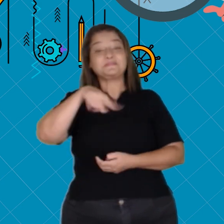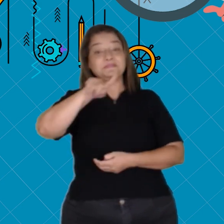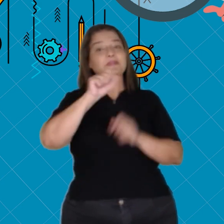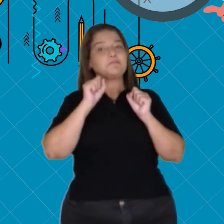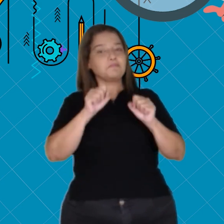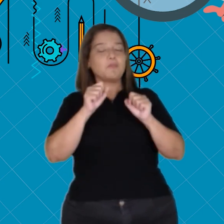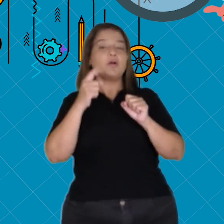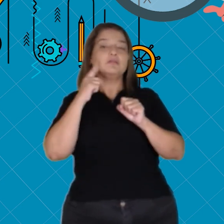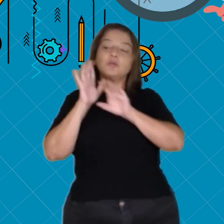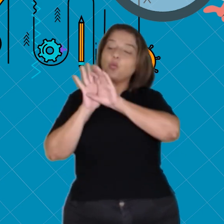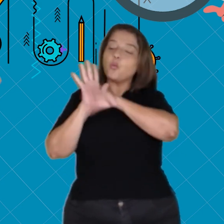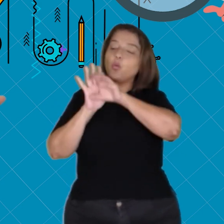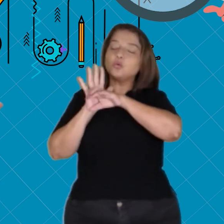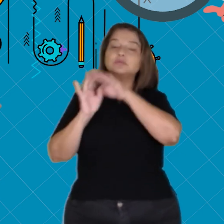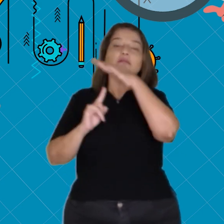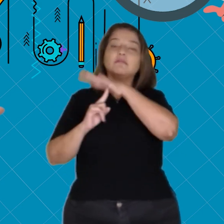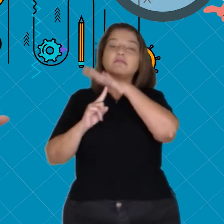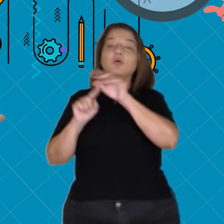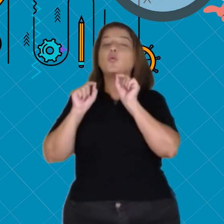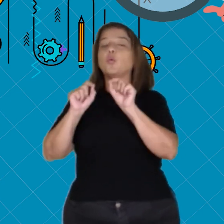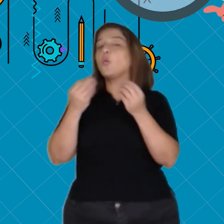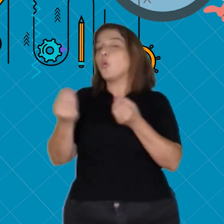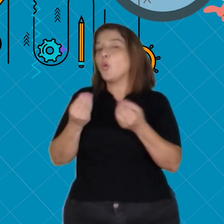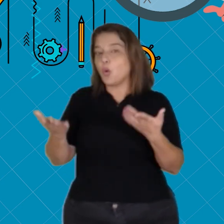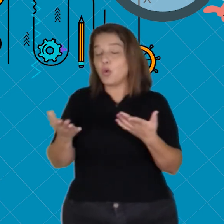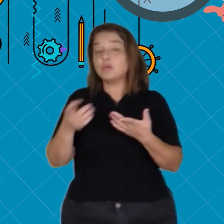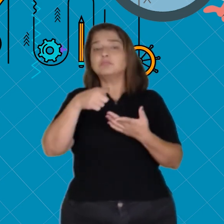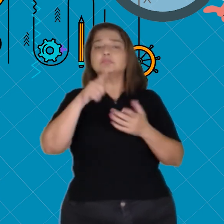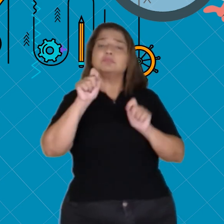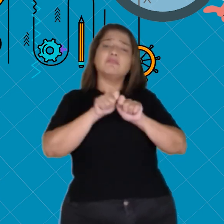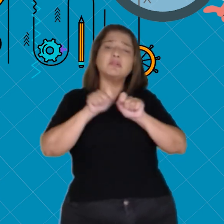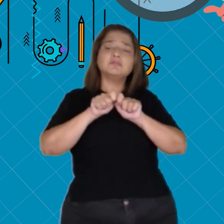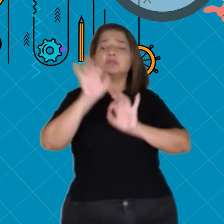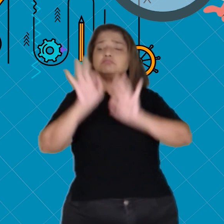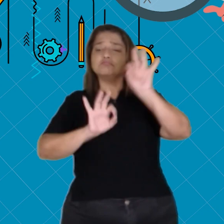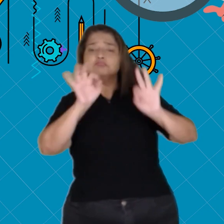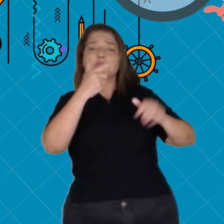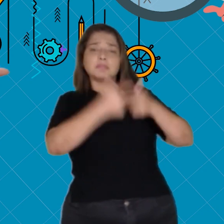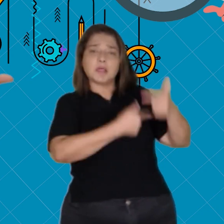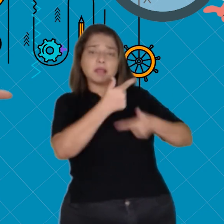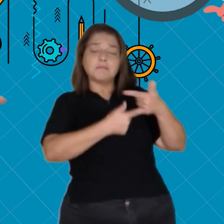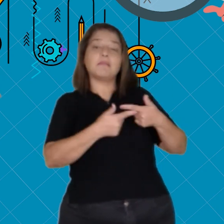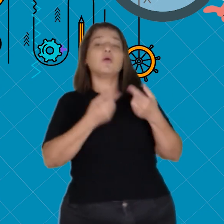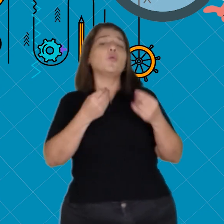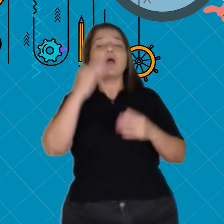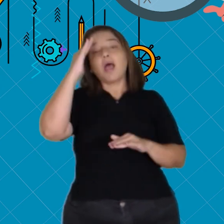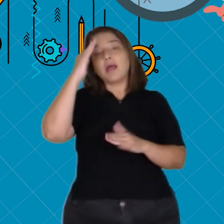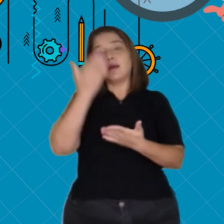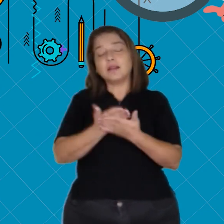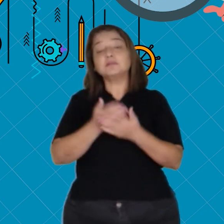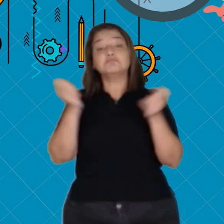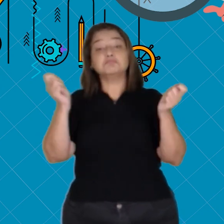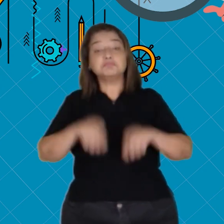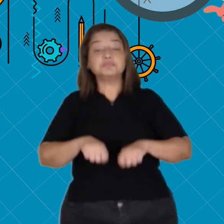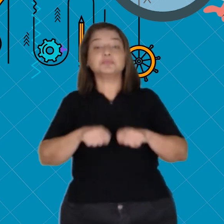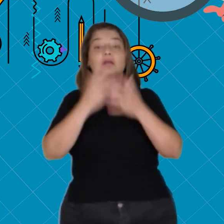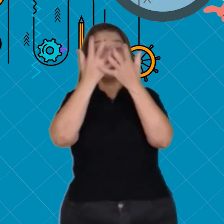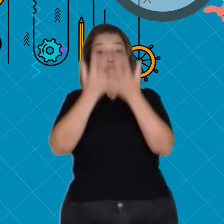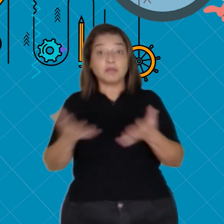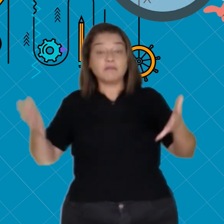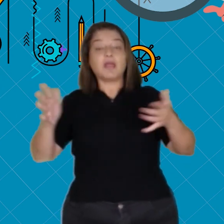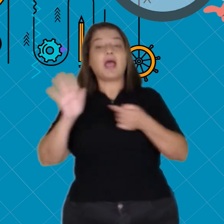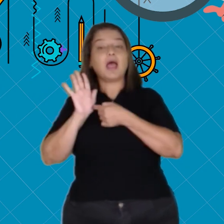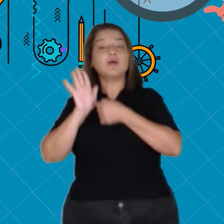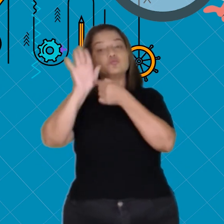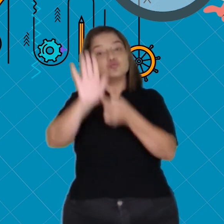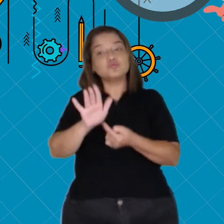sua feira, as atividades planejadas e como acreditam que o evento contribuirá para